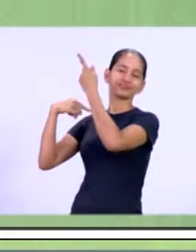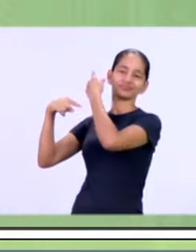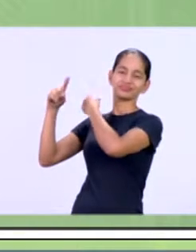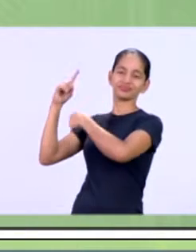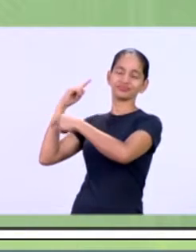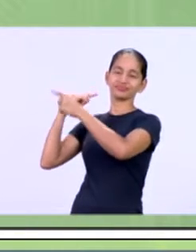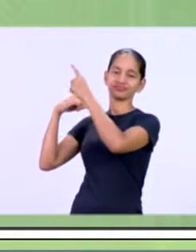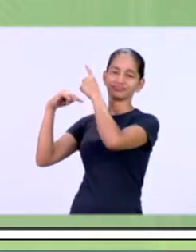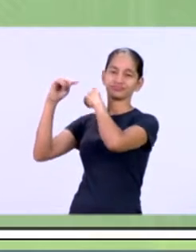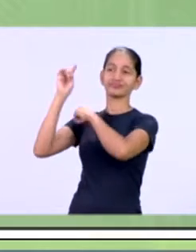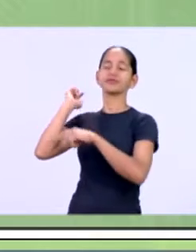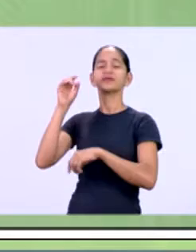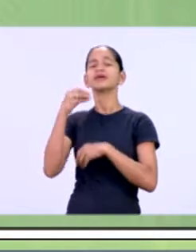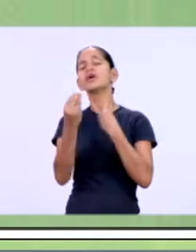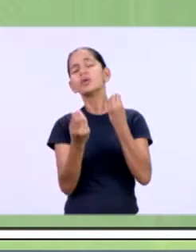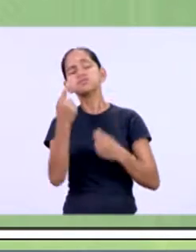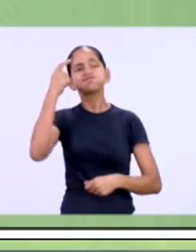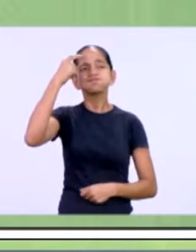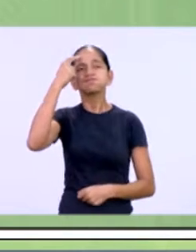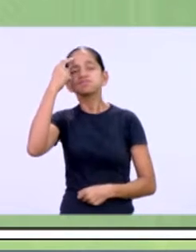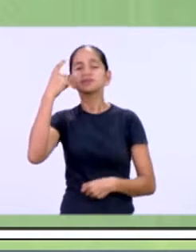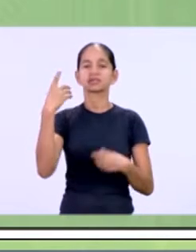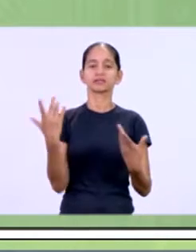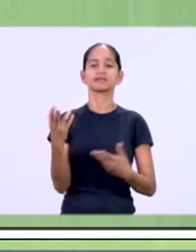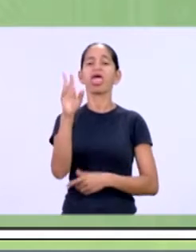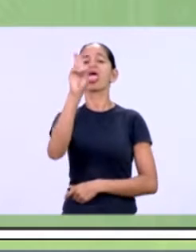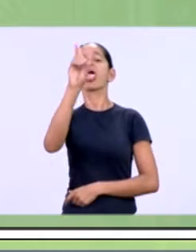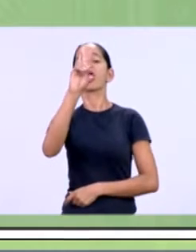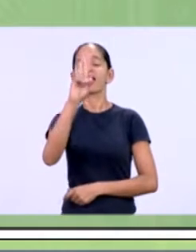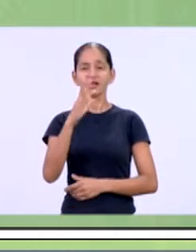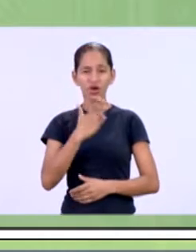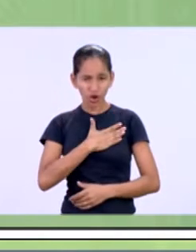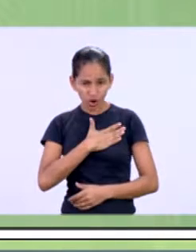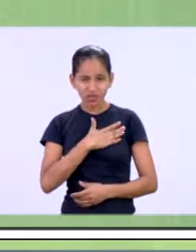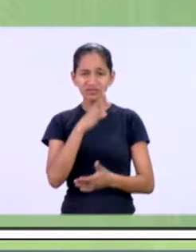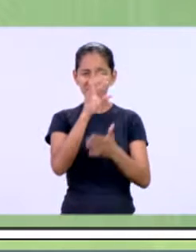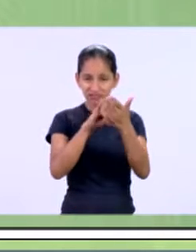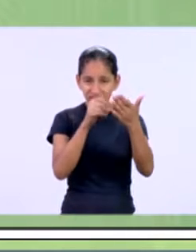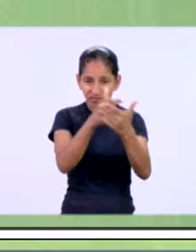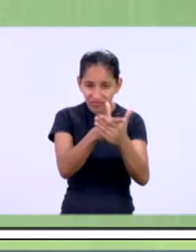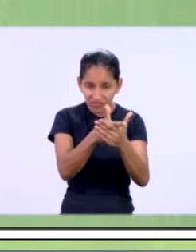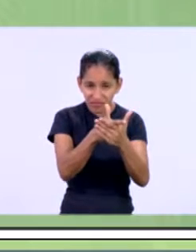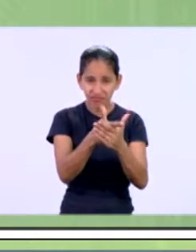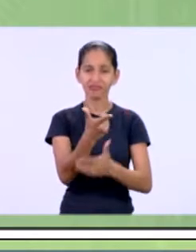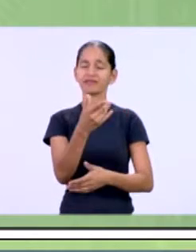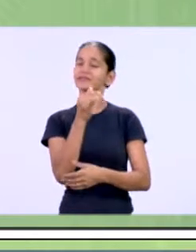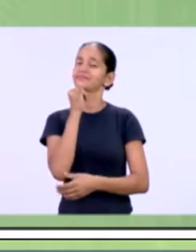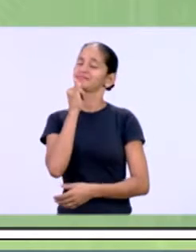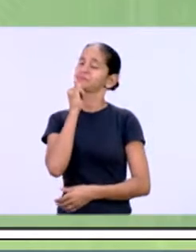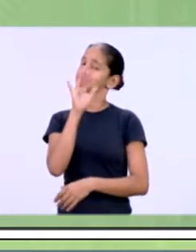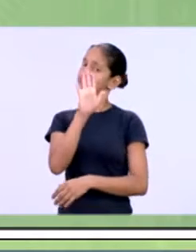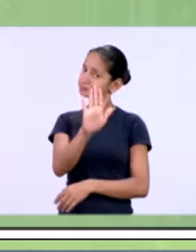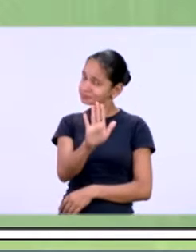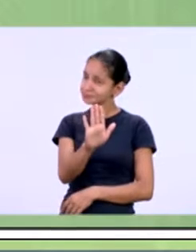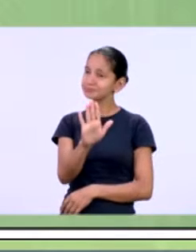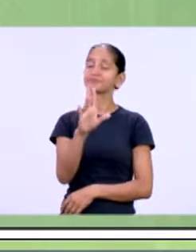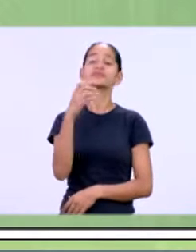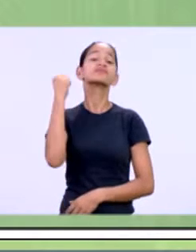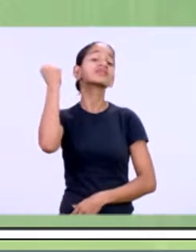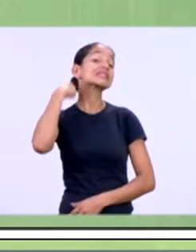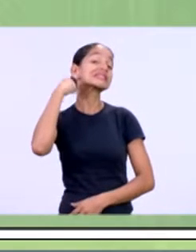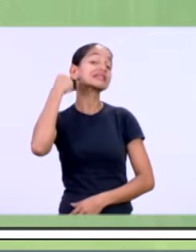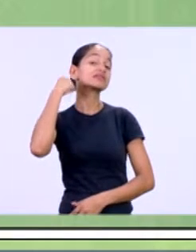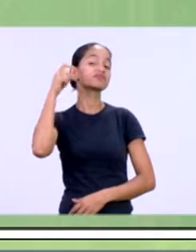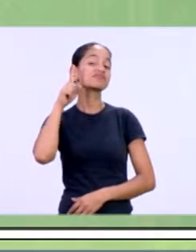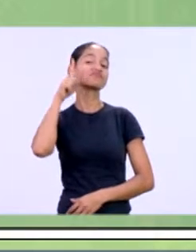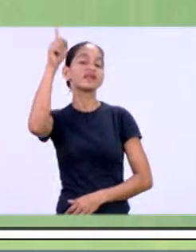uma indagação para a gente começar a pensar tributo. Quem é que gosta de pagar tributos? Aí a gente cita um senador americano, na